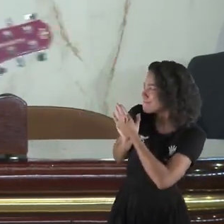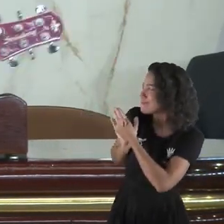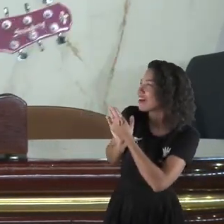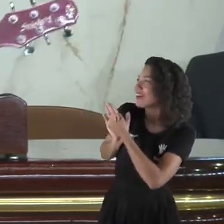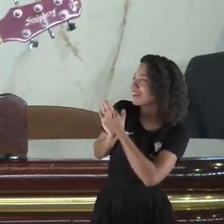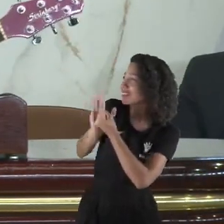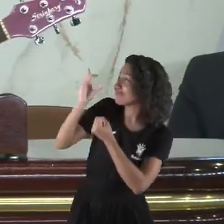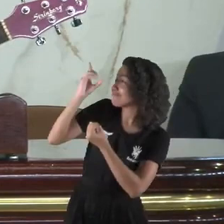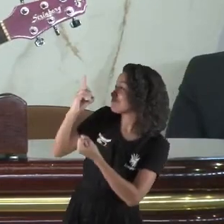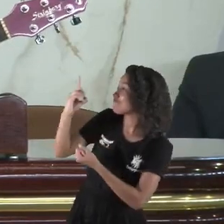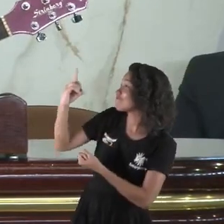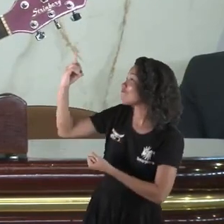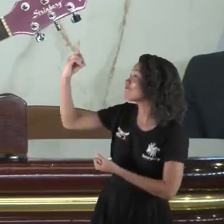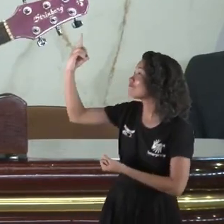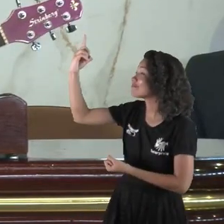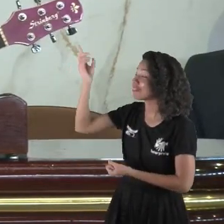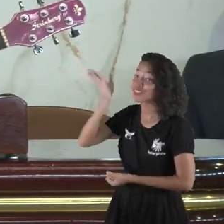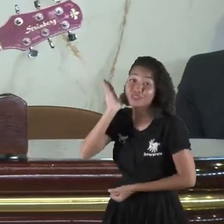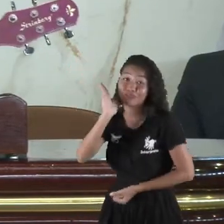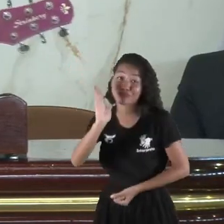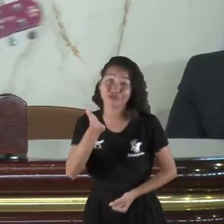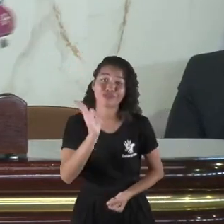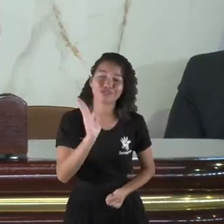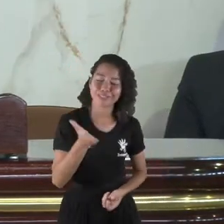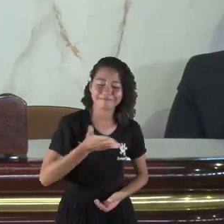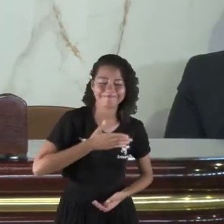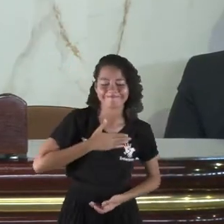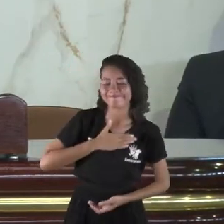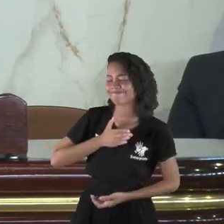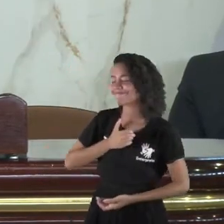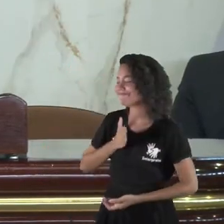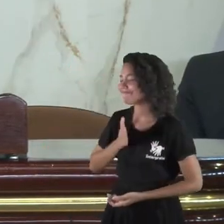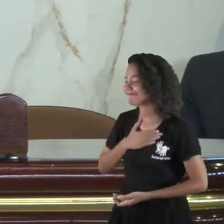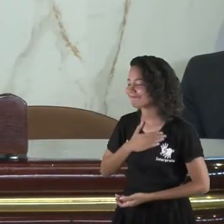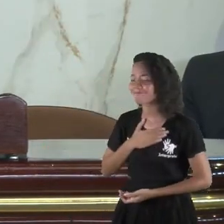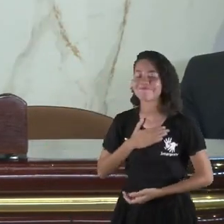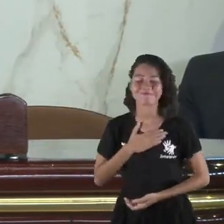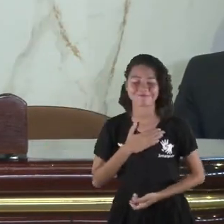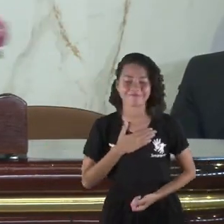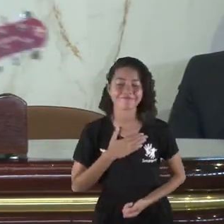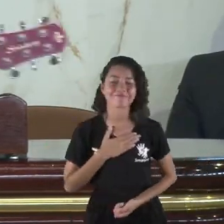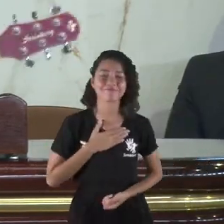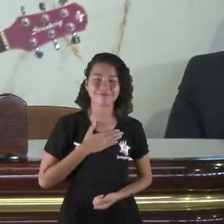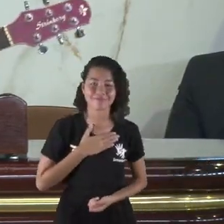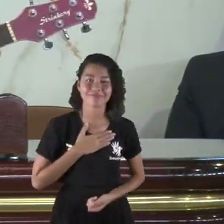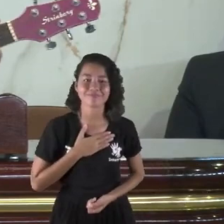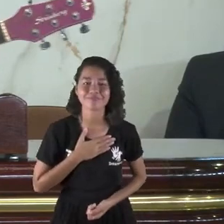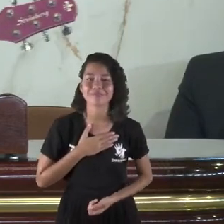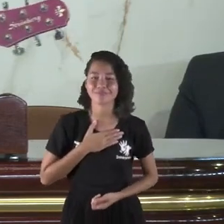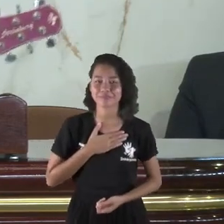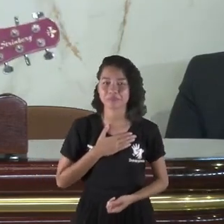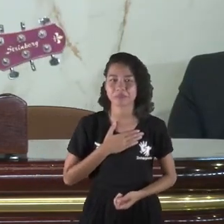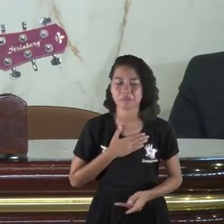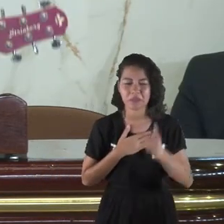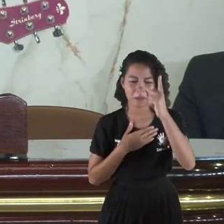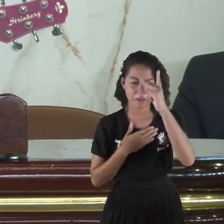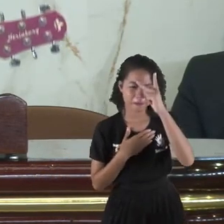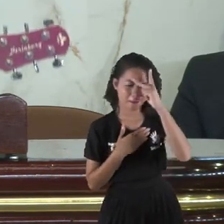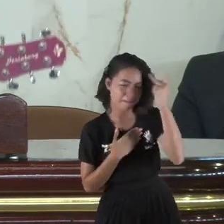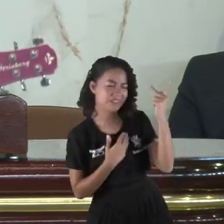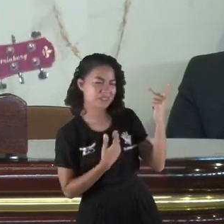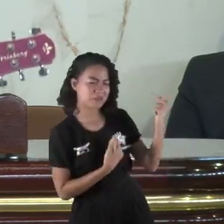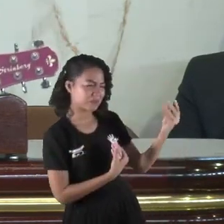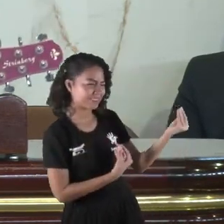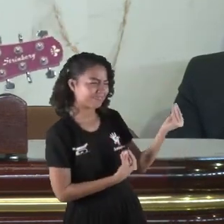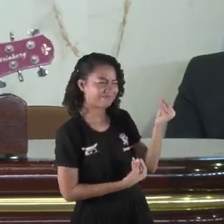da promessa que Ele te fez. E quem vai